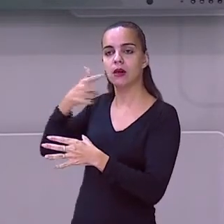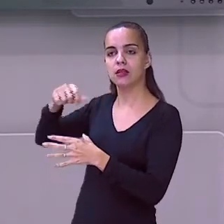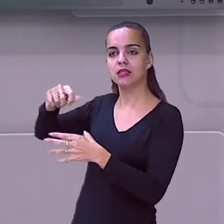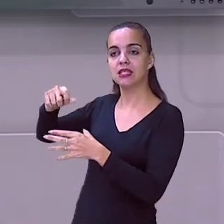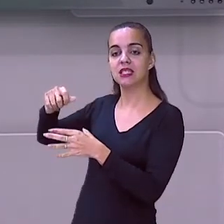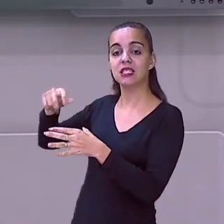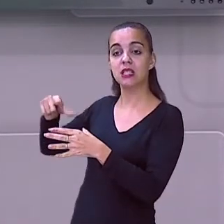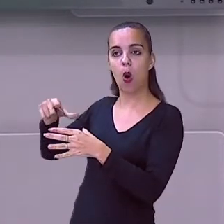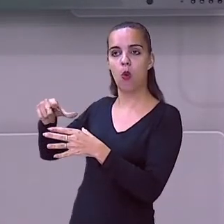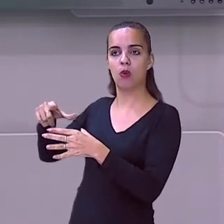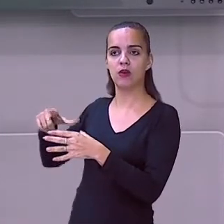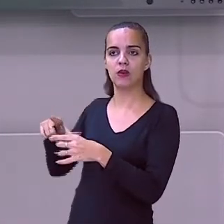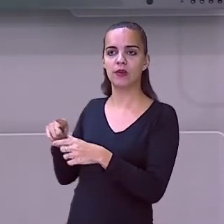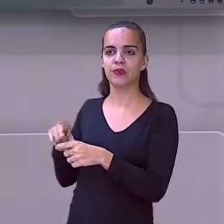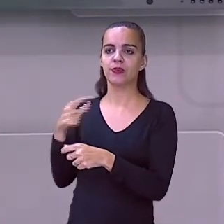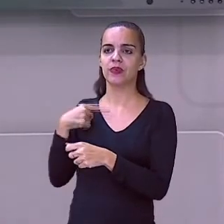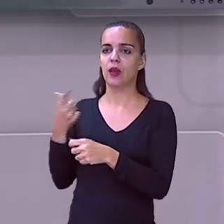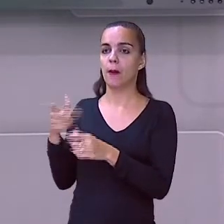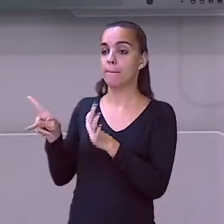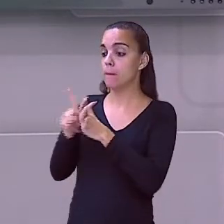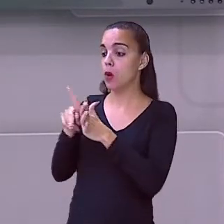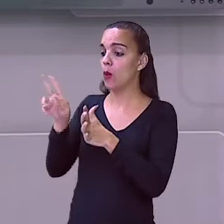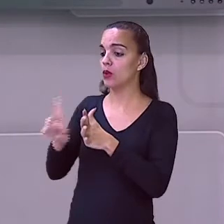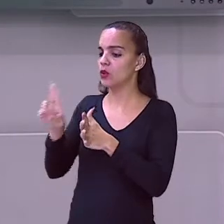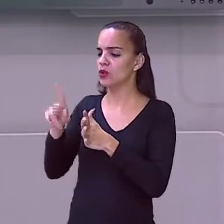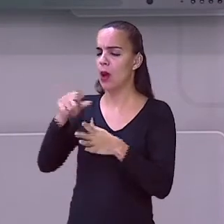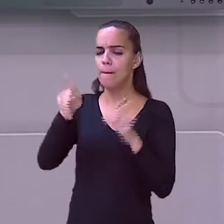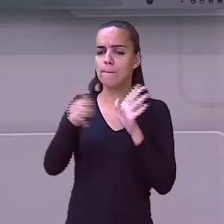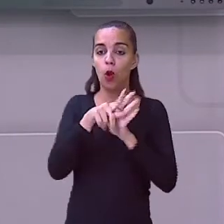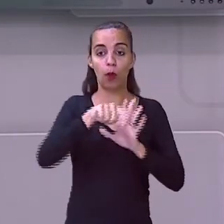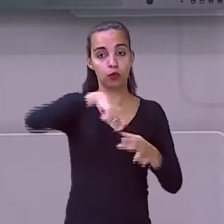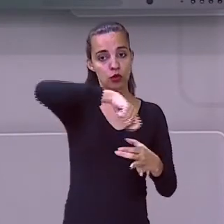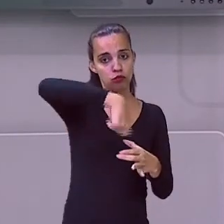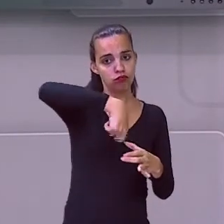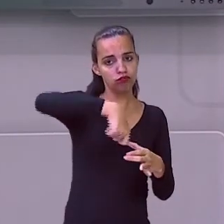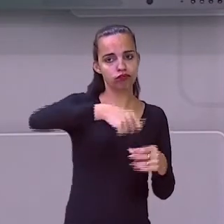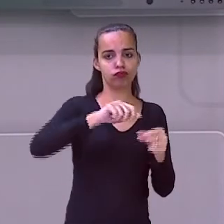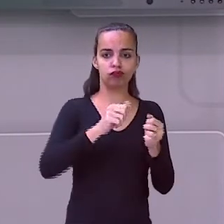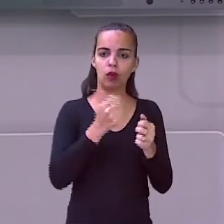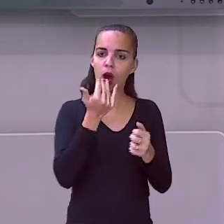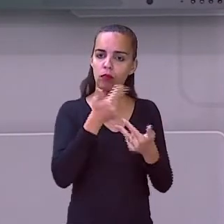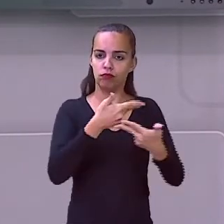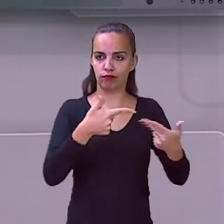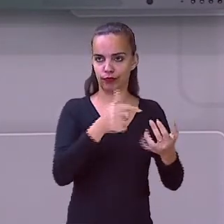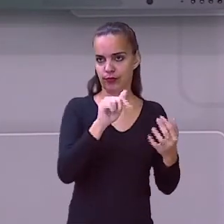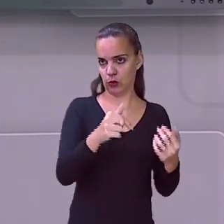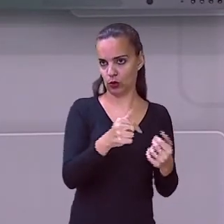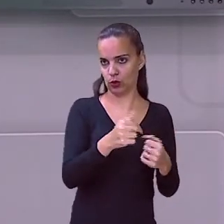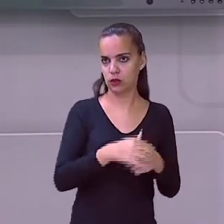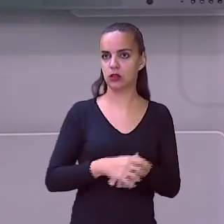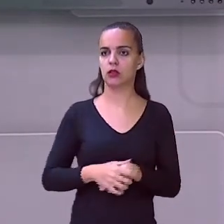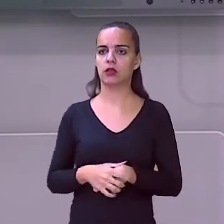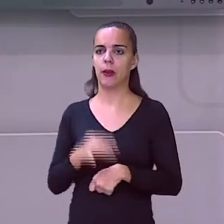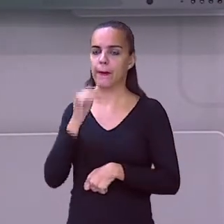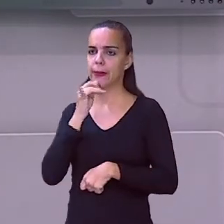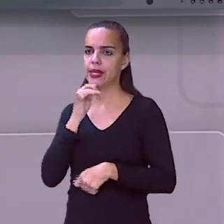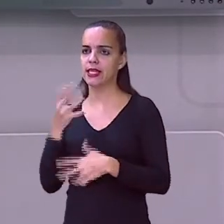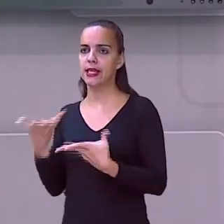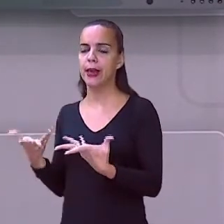casa, né? O conhecido sal de cozinha. Então, o que está acontecendo? Nas salinas tem os ambientes